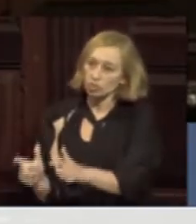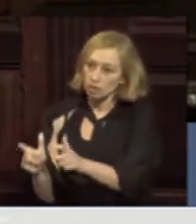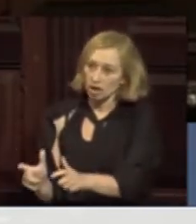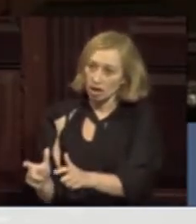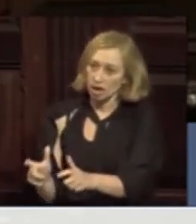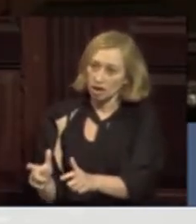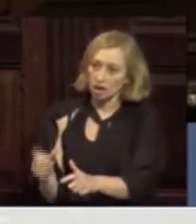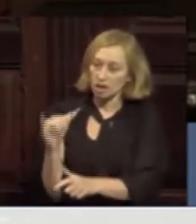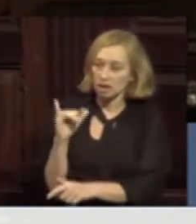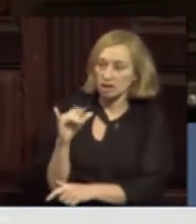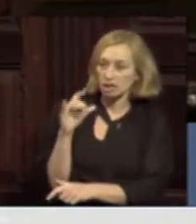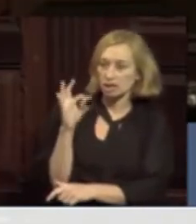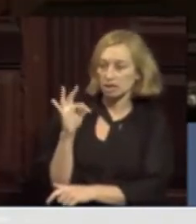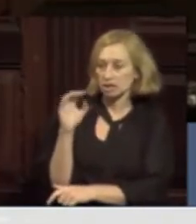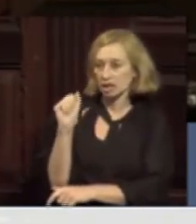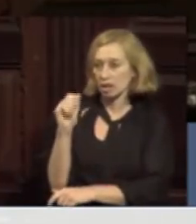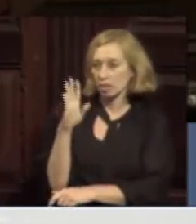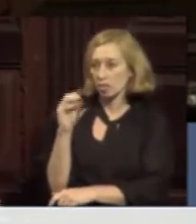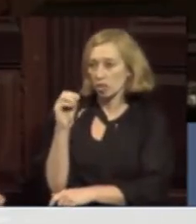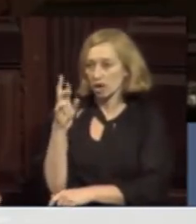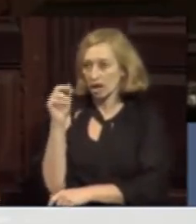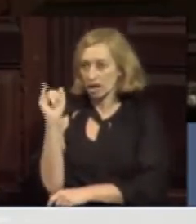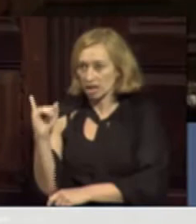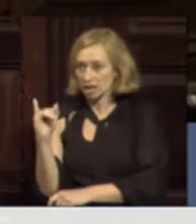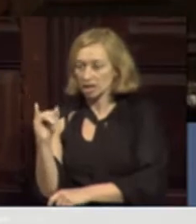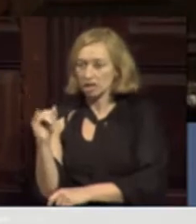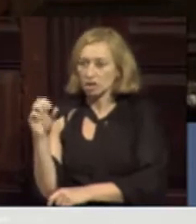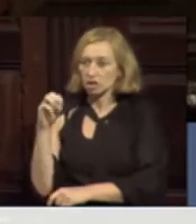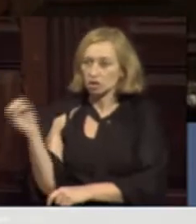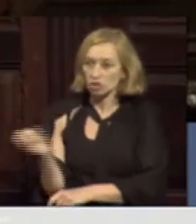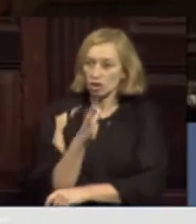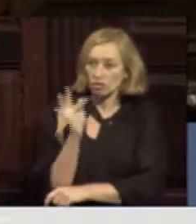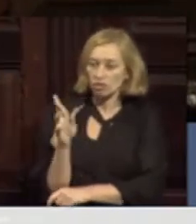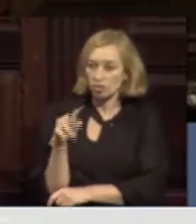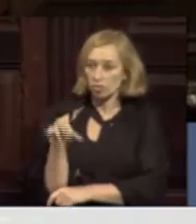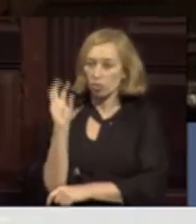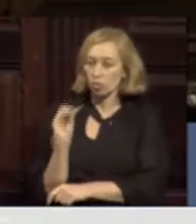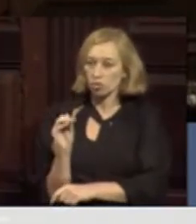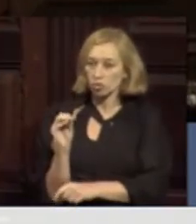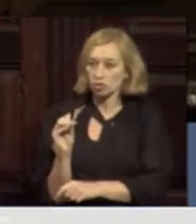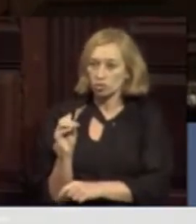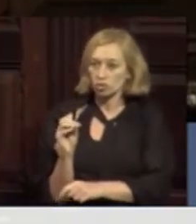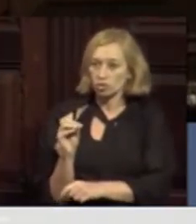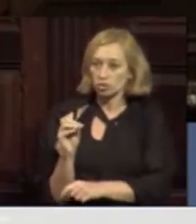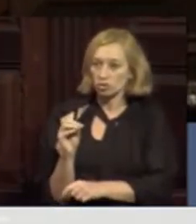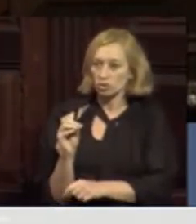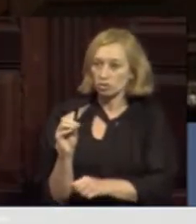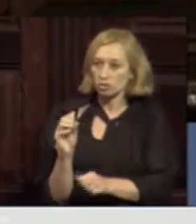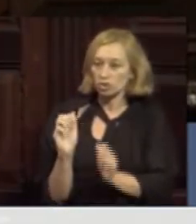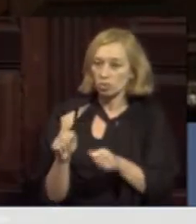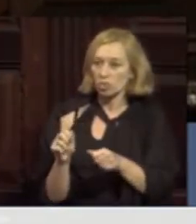Cordeiro, principalmente o polo Nova Friburgo, não são a casa da mãe Joana, para não dizer a casa do pai Pezão.